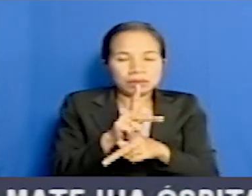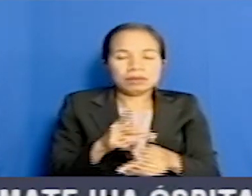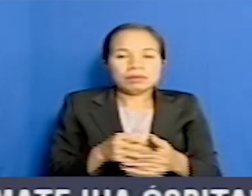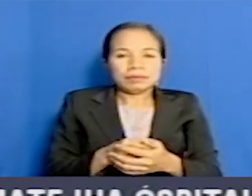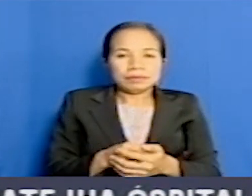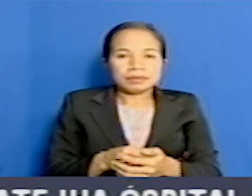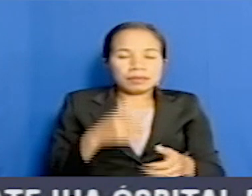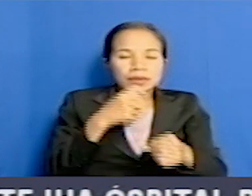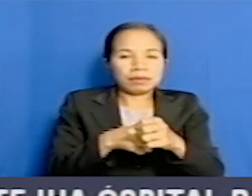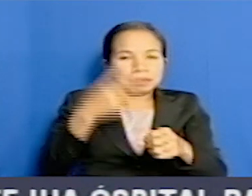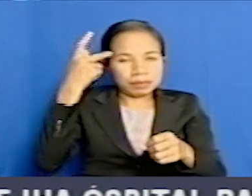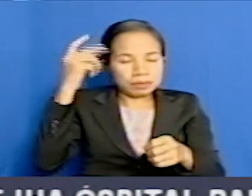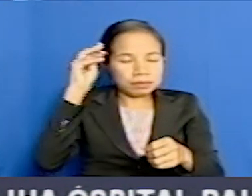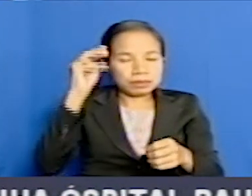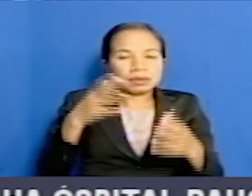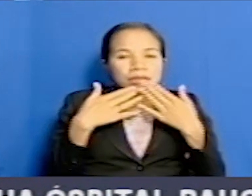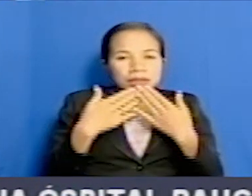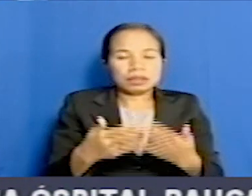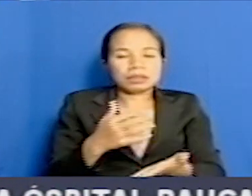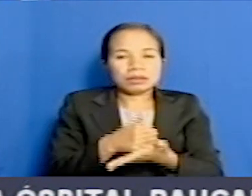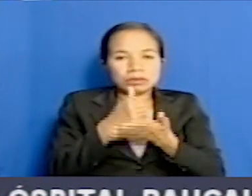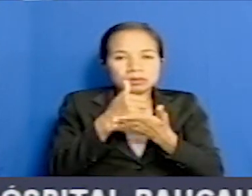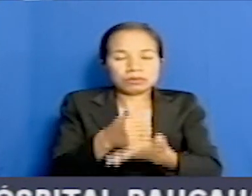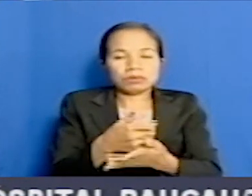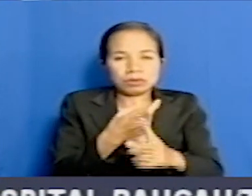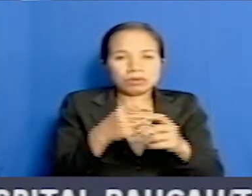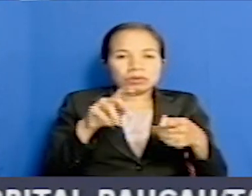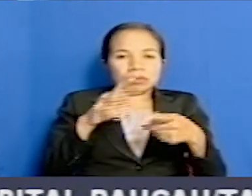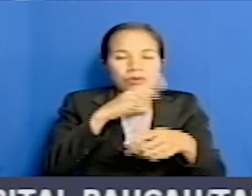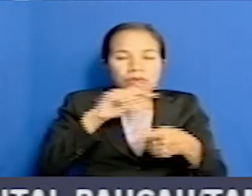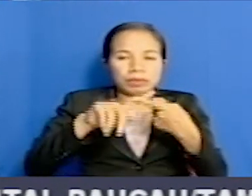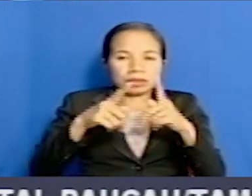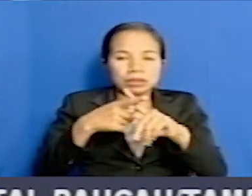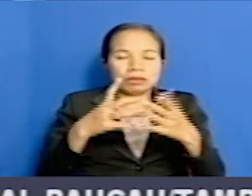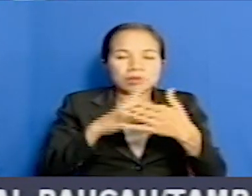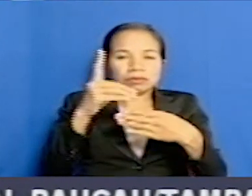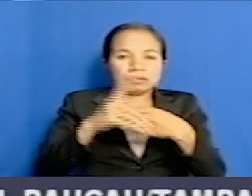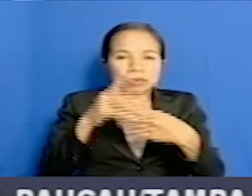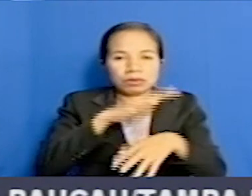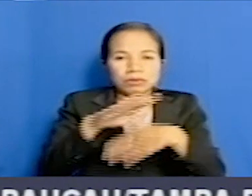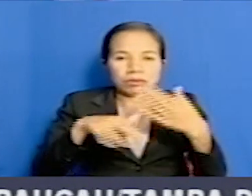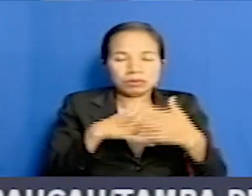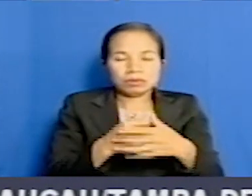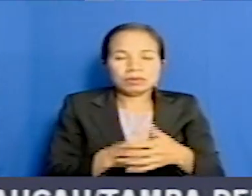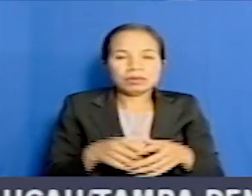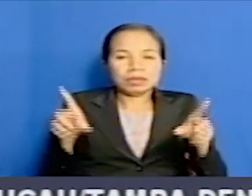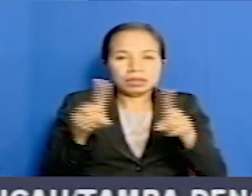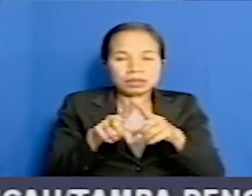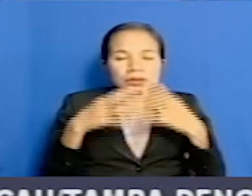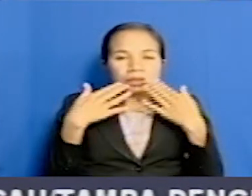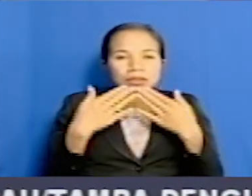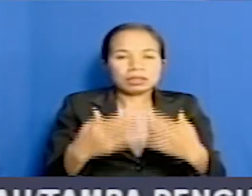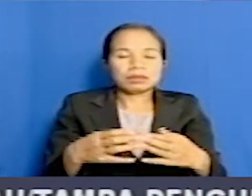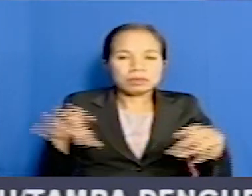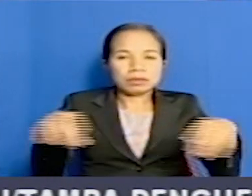E a Biba, Primeiro-Ministro, agradecemos o apoio do Sidoador no parceiro do desenvolvimento do Sido Roto, além de, né, agradecemos